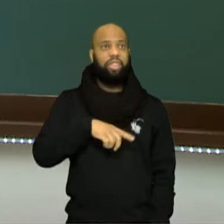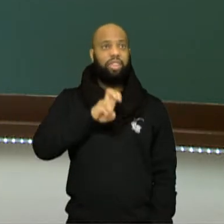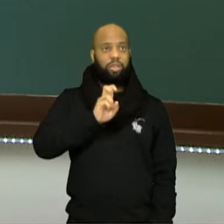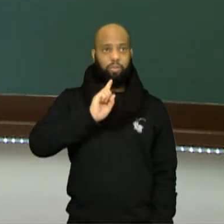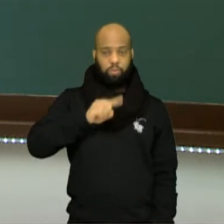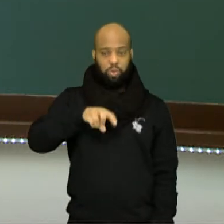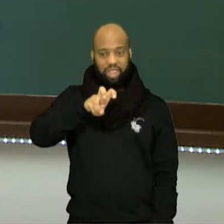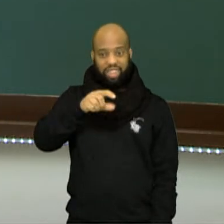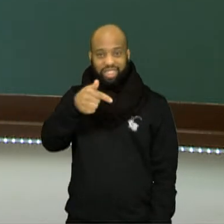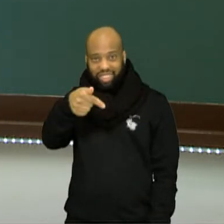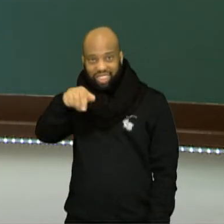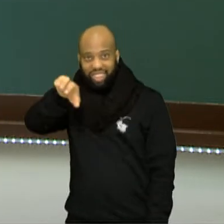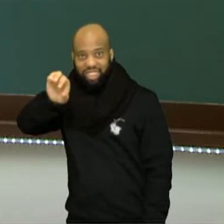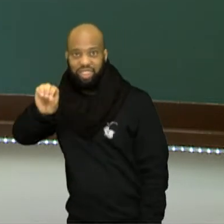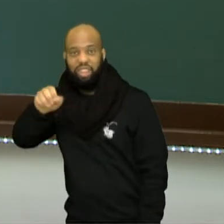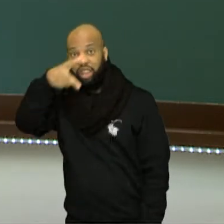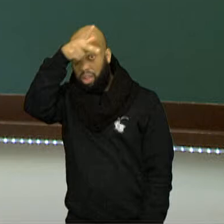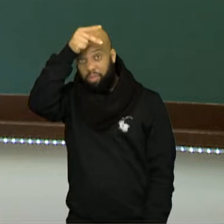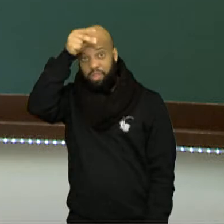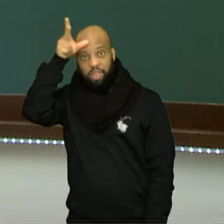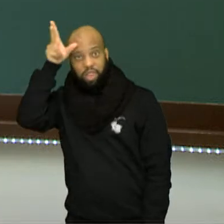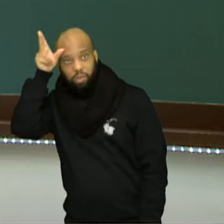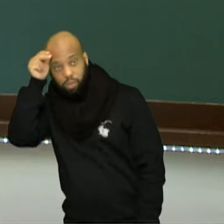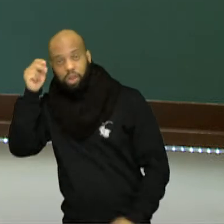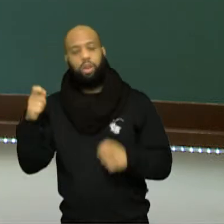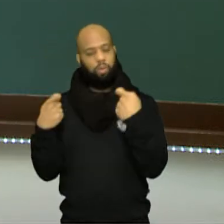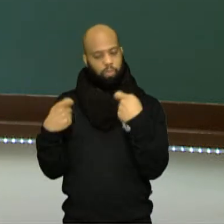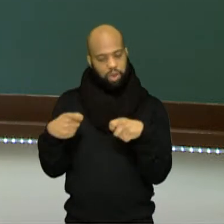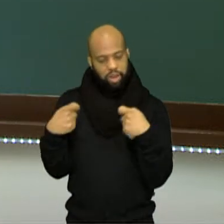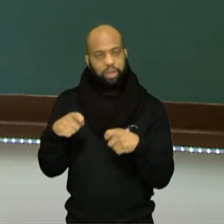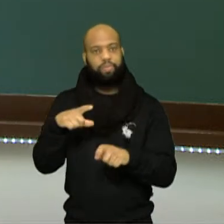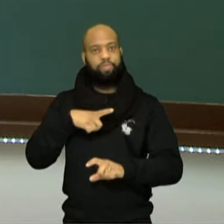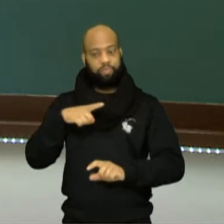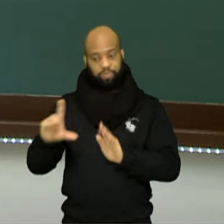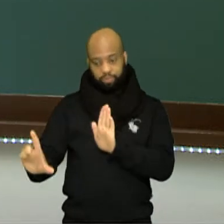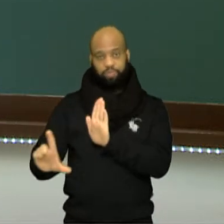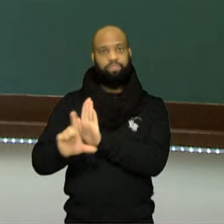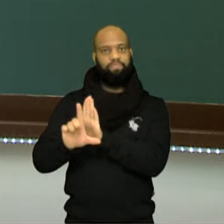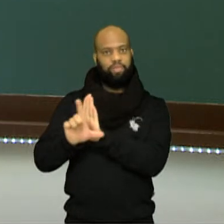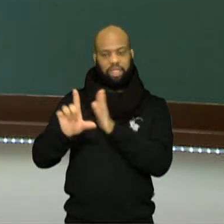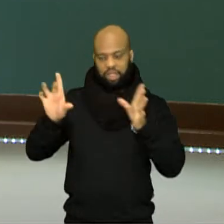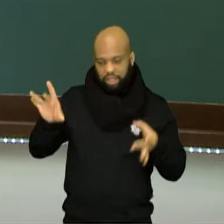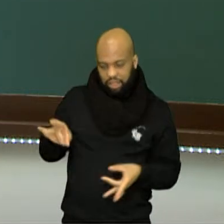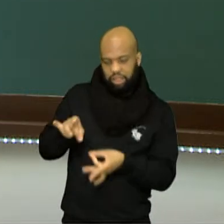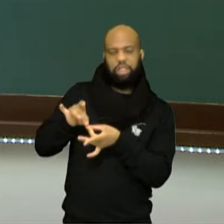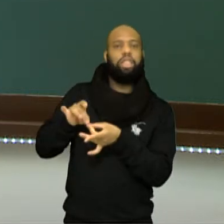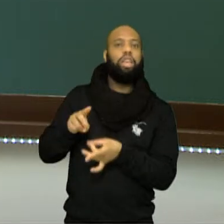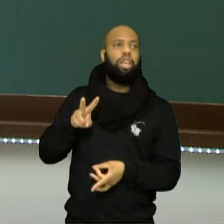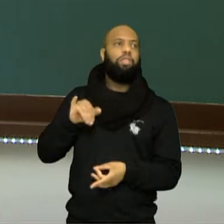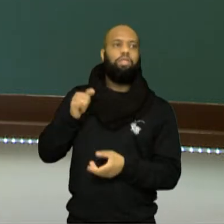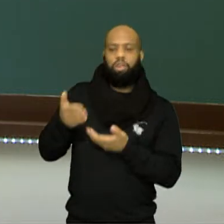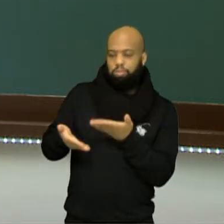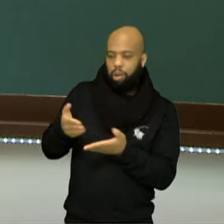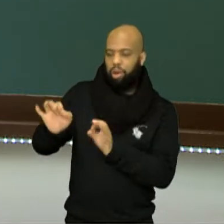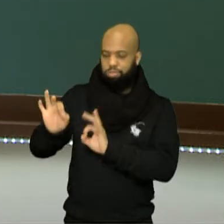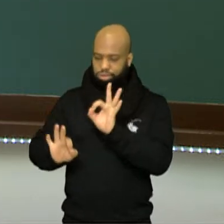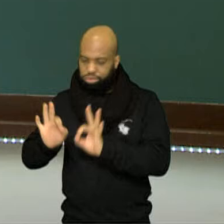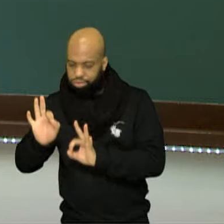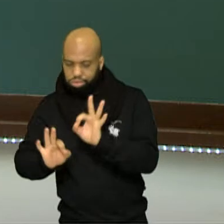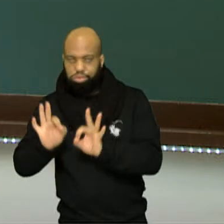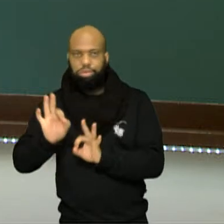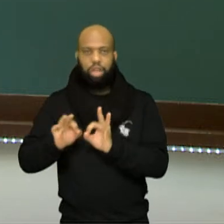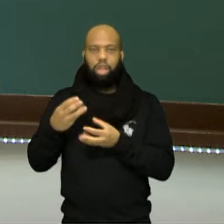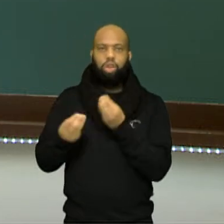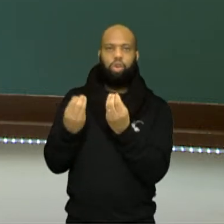5.570 municípios. Obviamente, precisamos de uma legislação que vá organizar